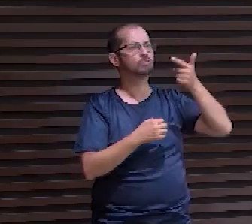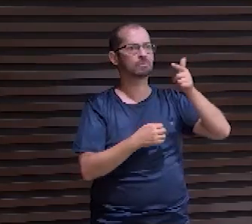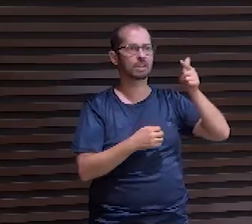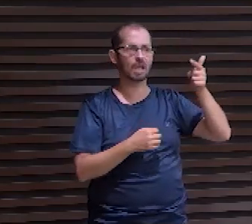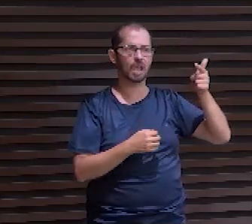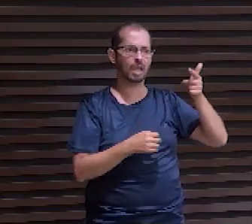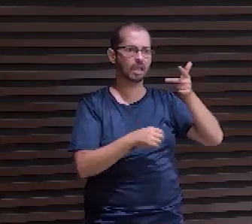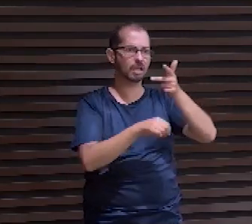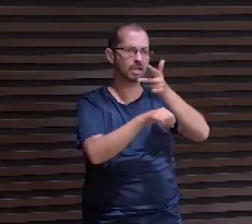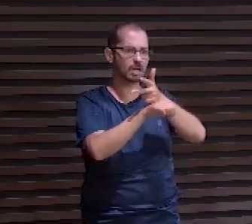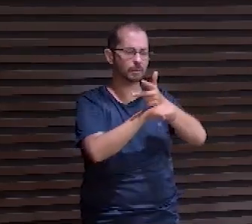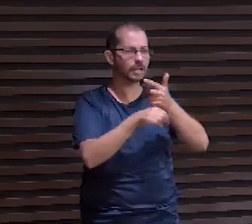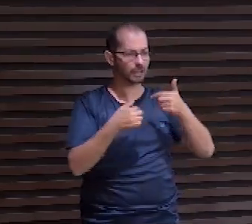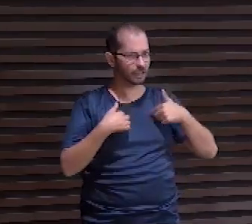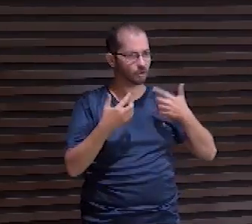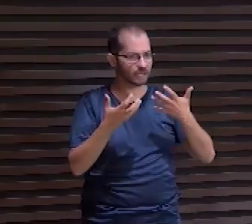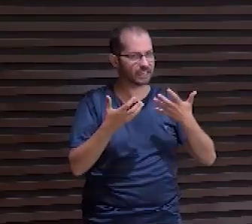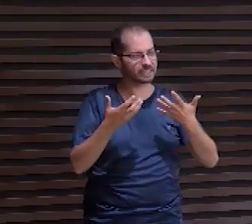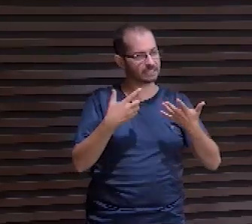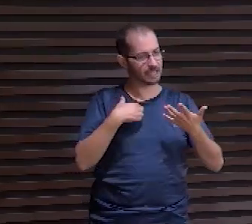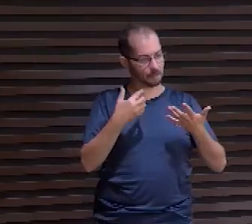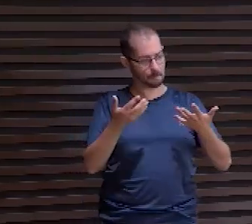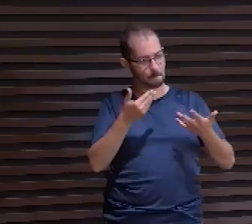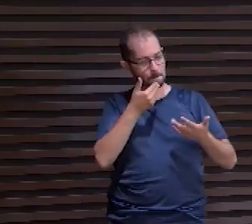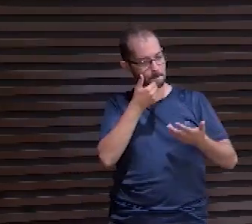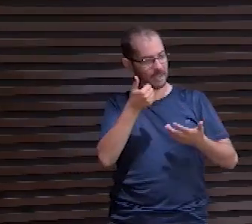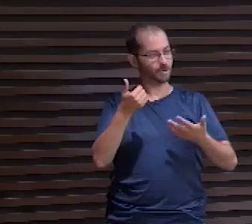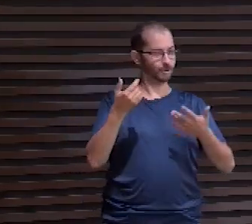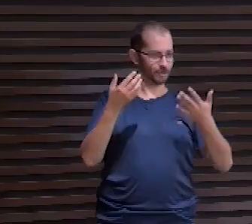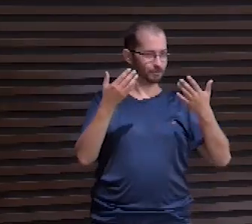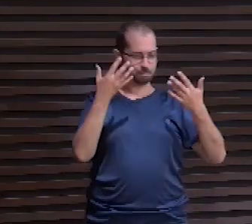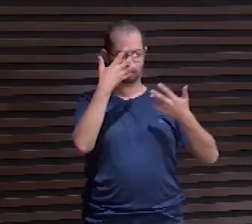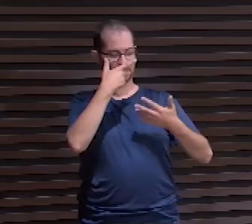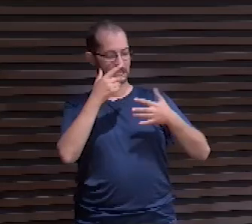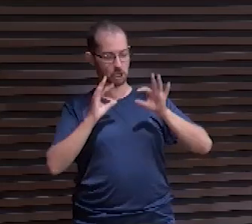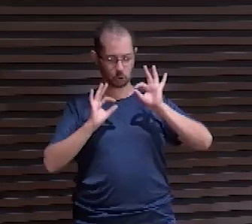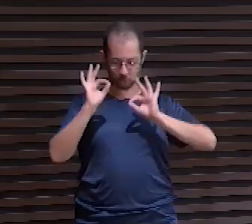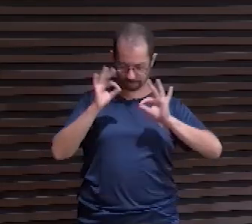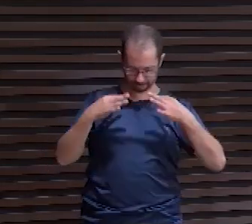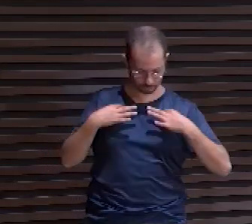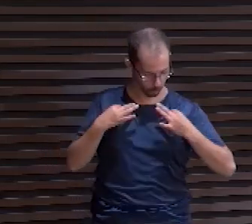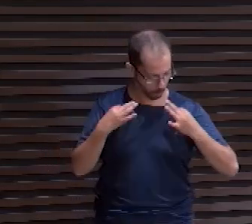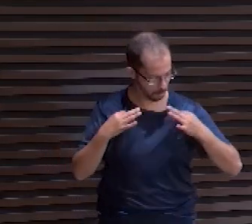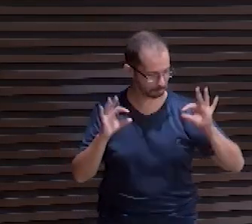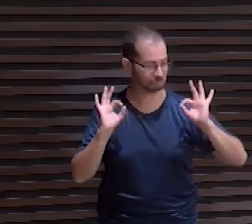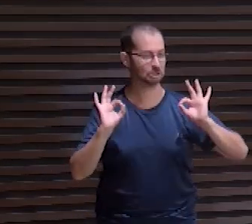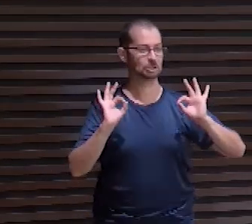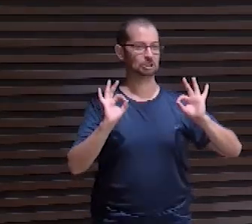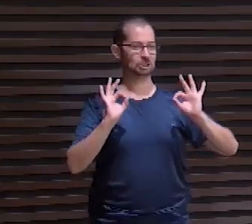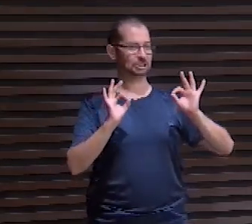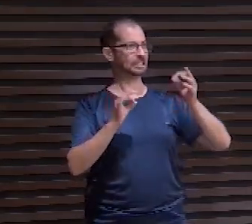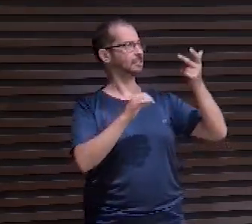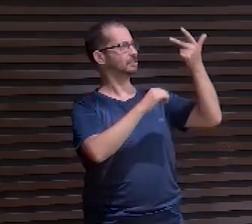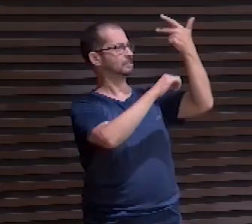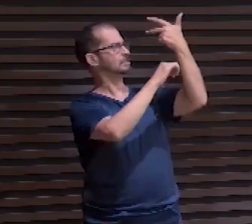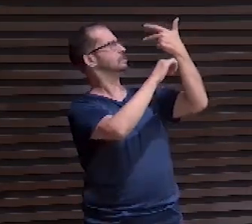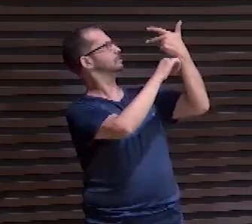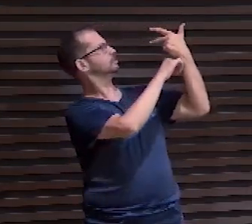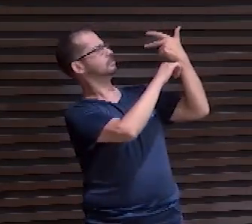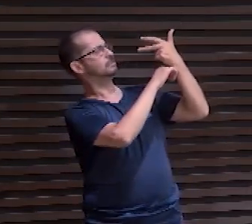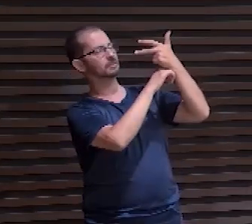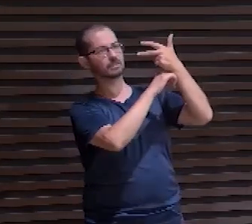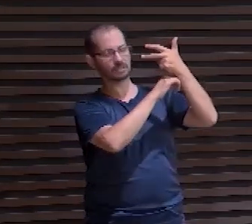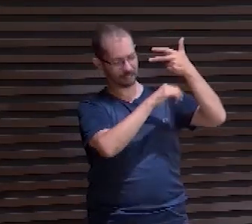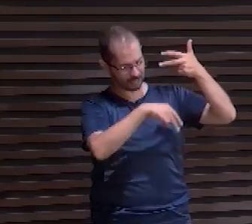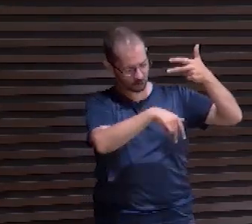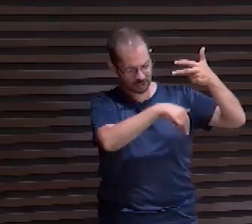aparência diante dos milhares de espectadores, de telespectadores. Passei para o lado de